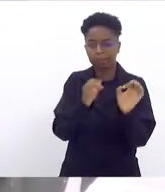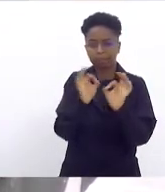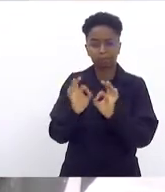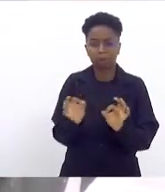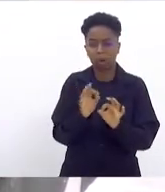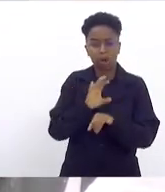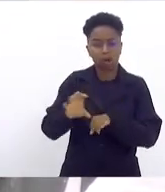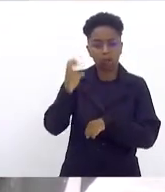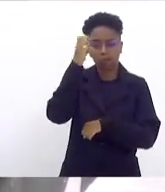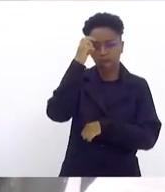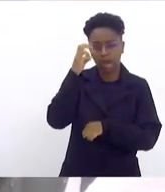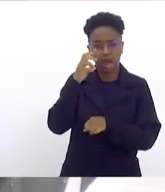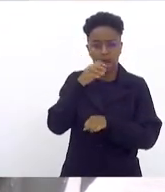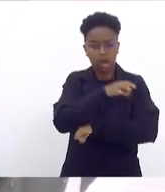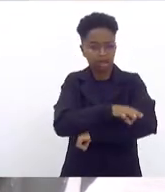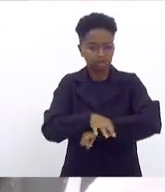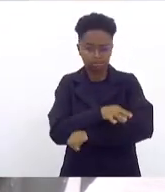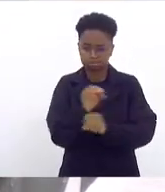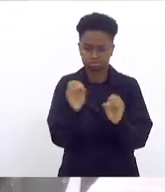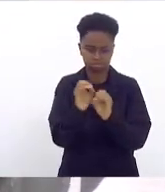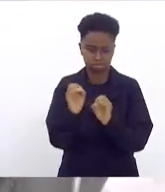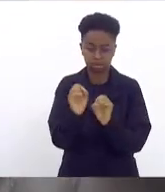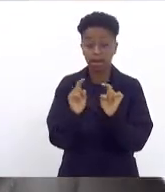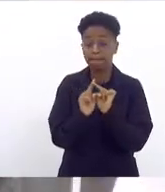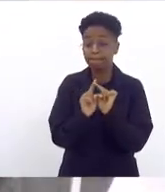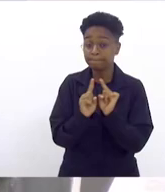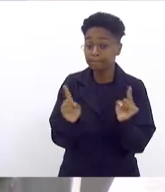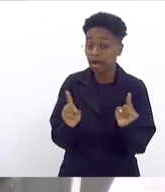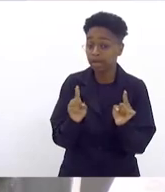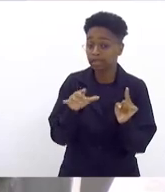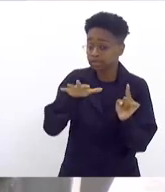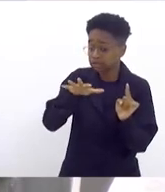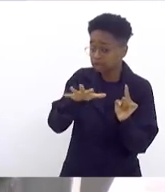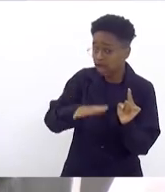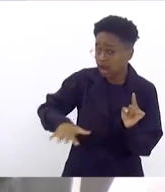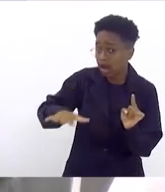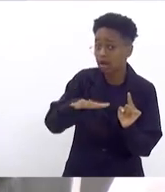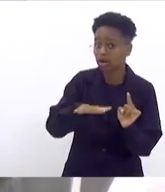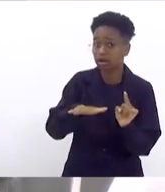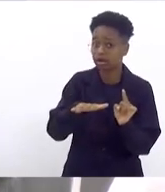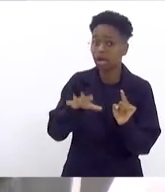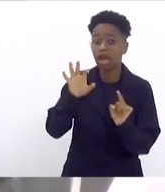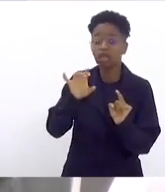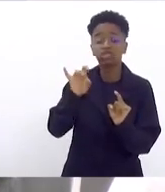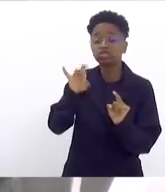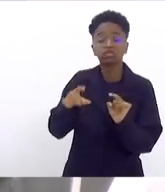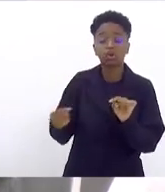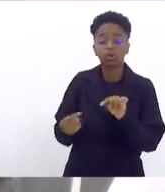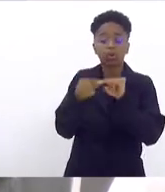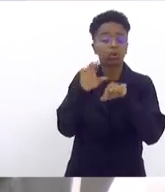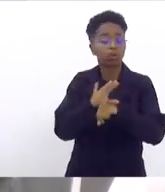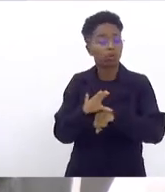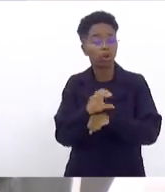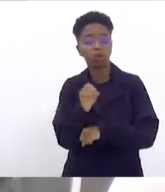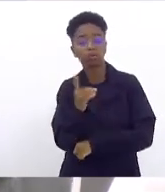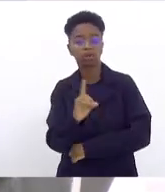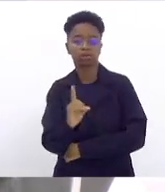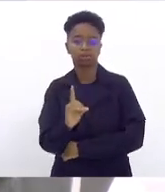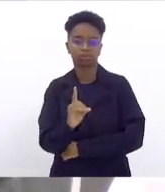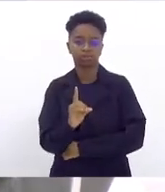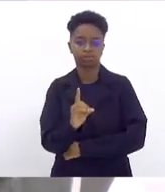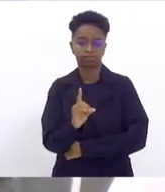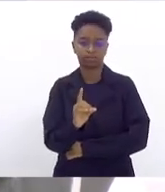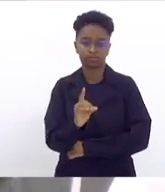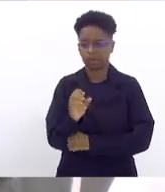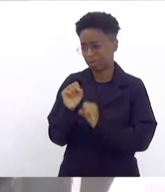cultural, arquitetônico envolvido nisso. Mas, nesse caso, é meramente de constitucionalidade, né, de legalidade. Se Vossa Excelência me permite,